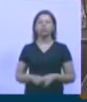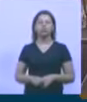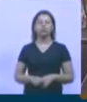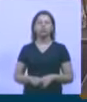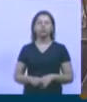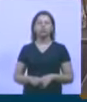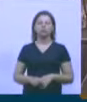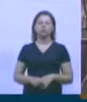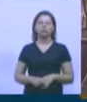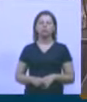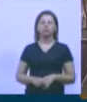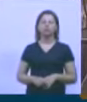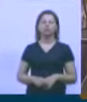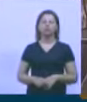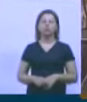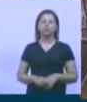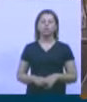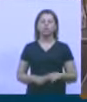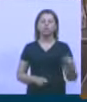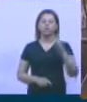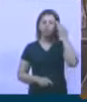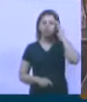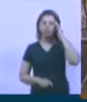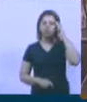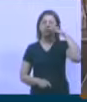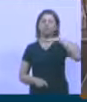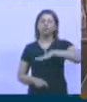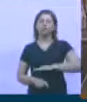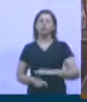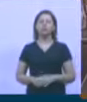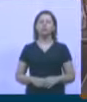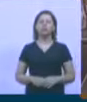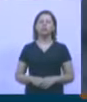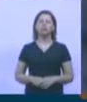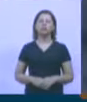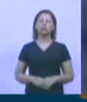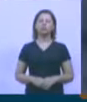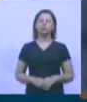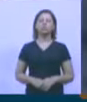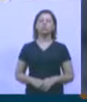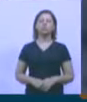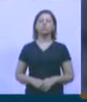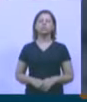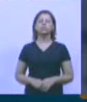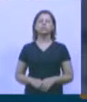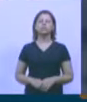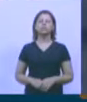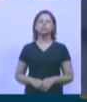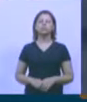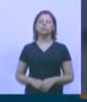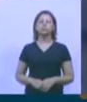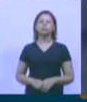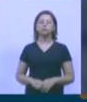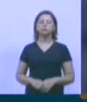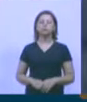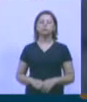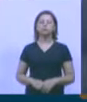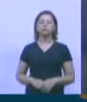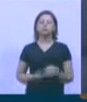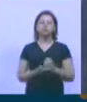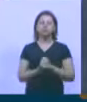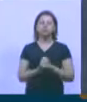me wrong. Não me entendam mal. Medicines and doctors are gifts of God to us.